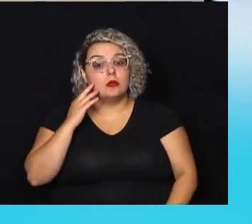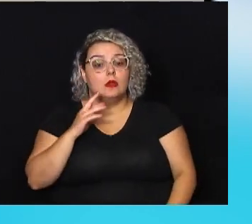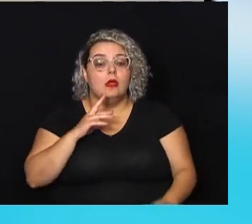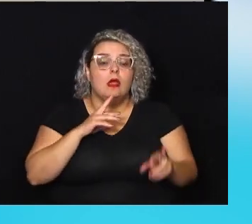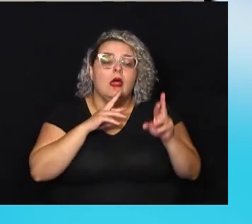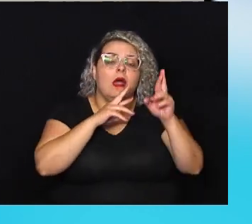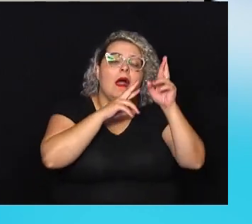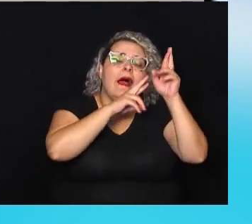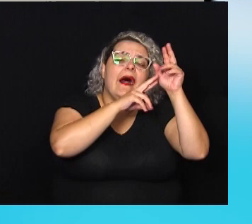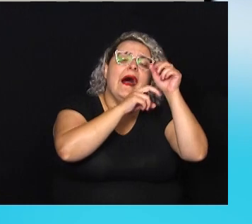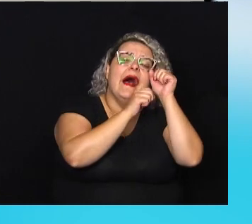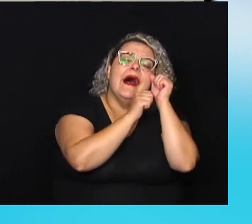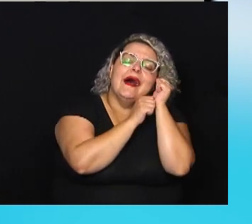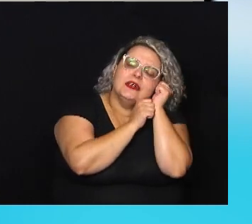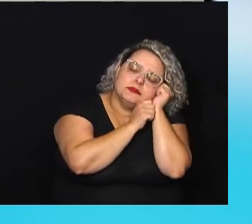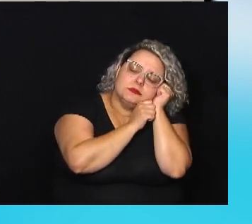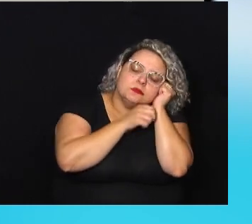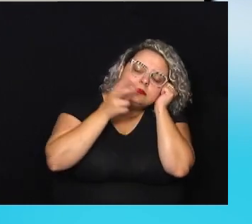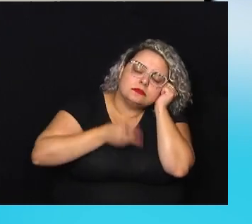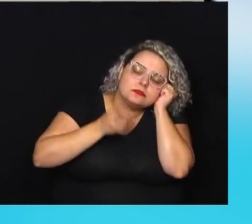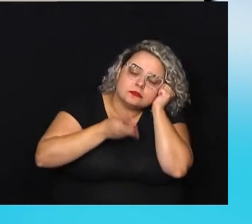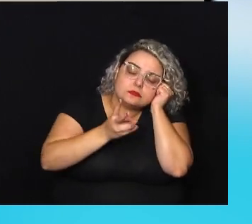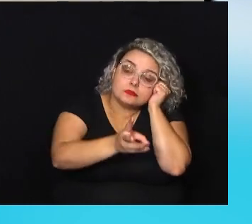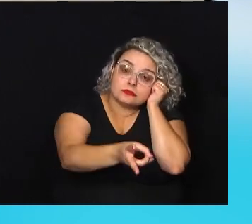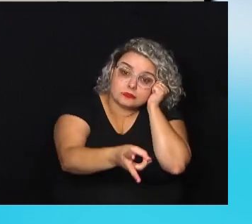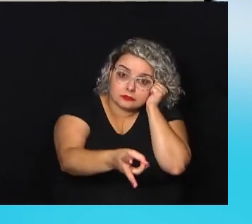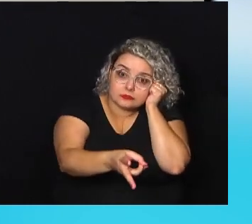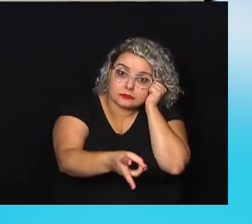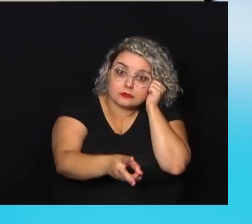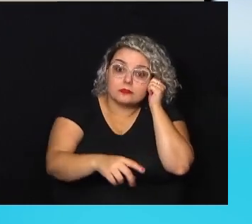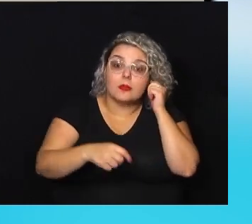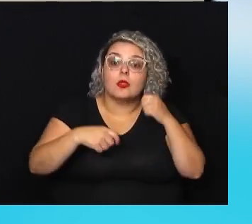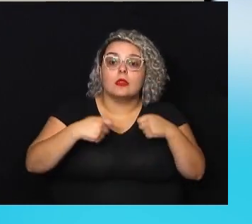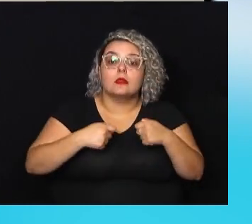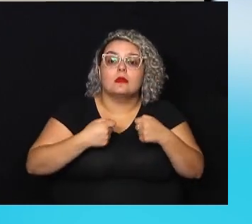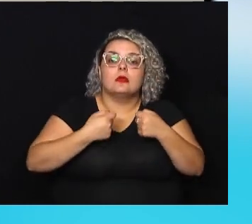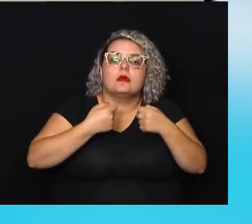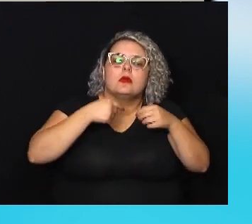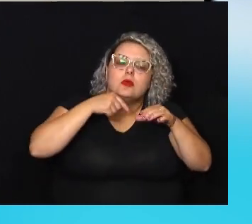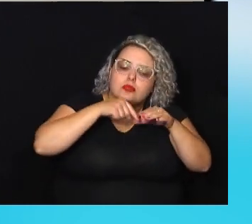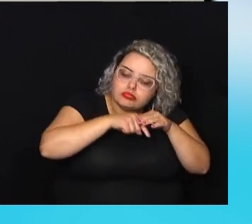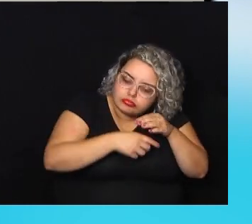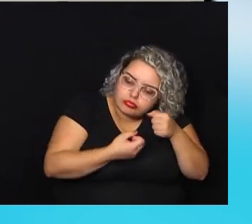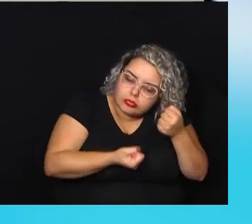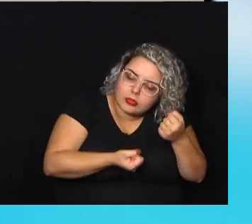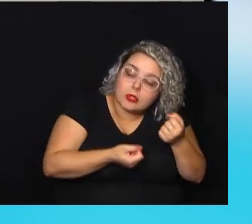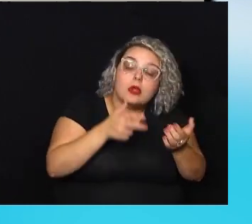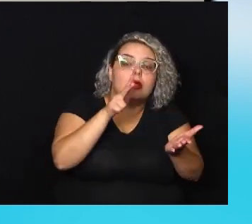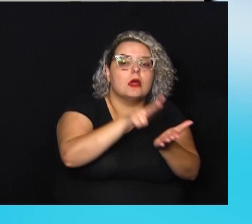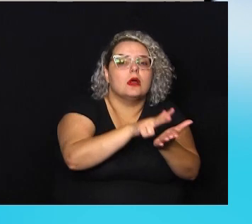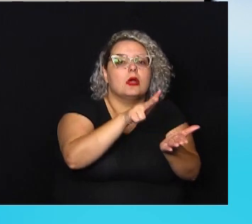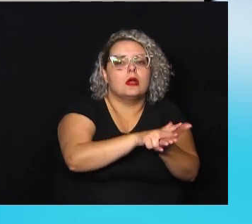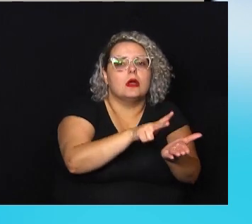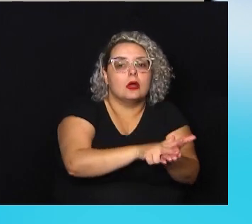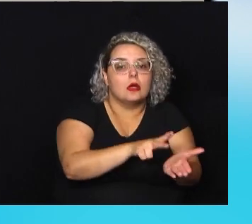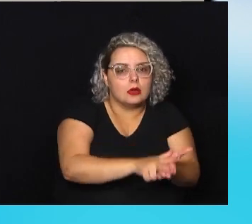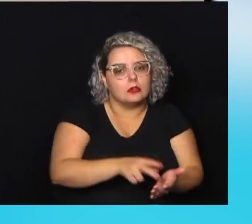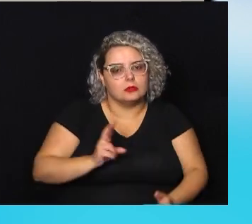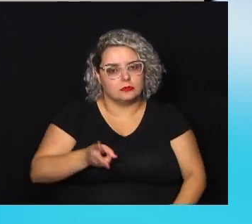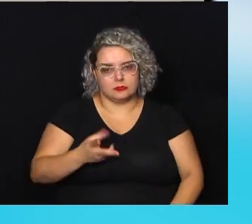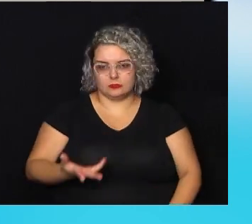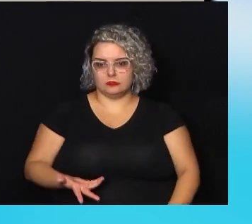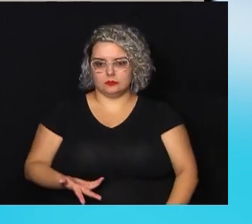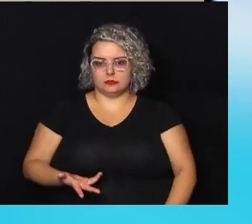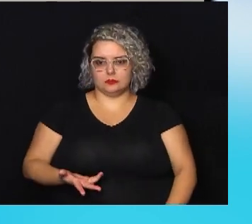gente precisa entender que o sono ele deve ser contínuo, ele deve ter profundidade, ele deve